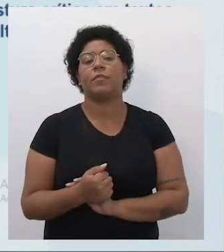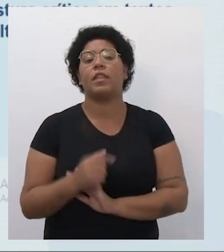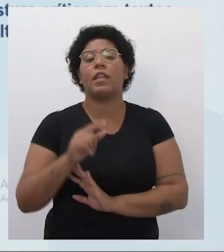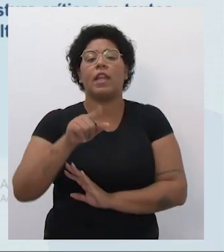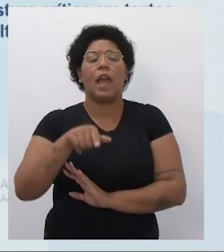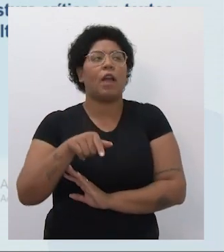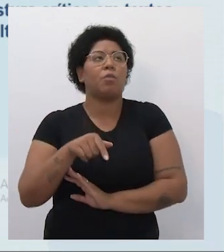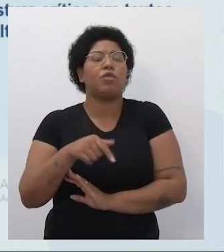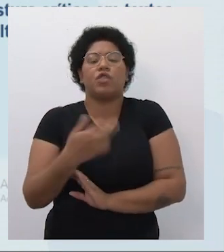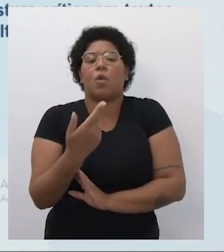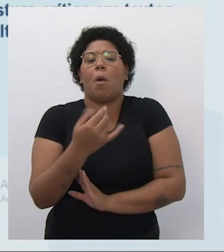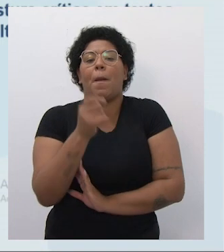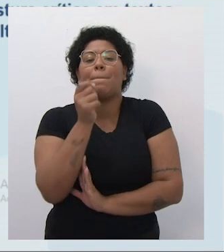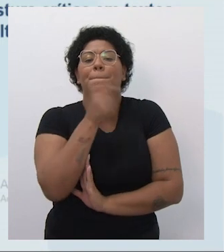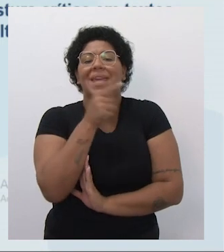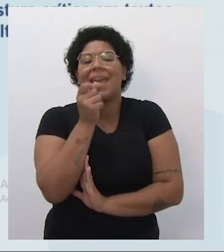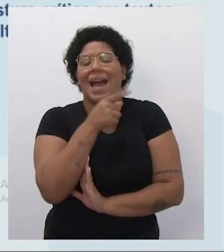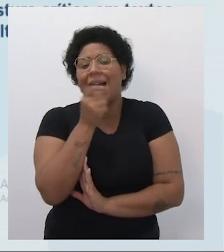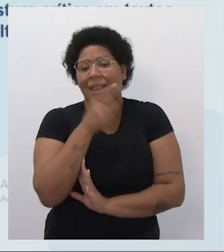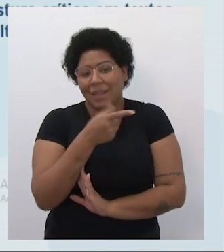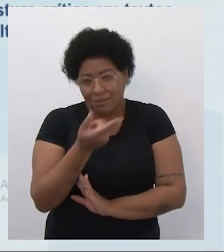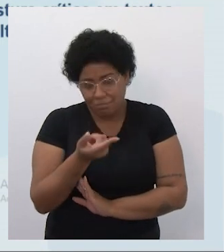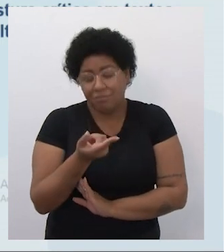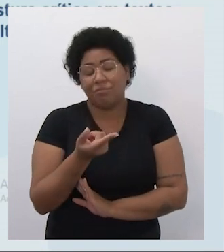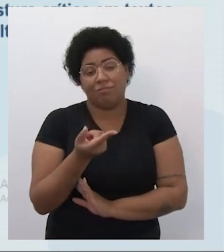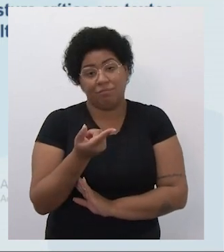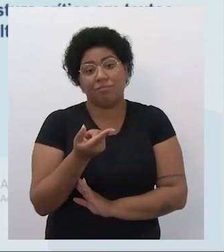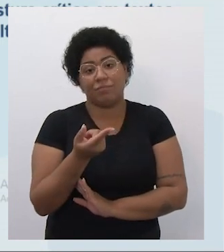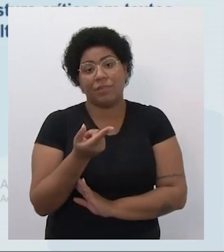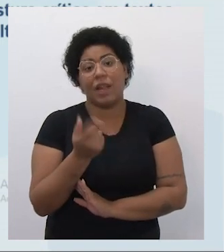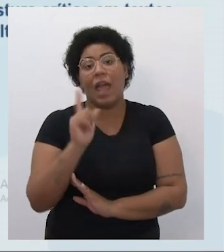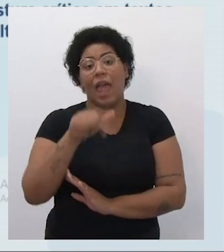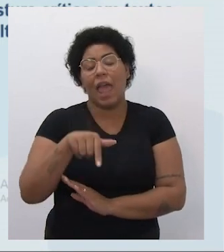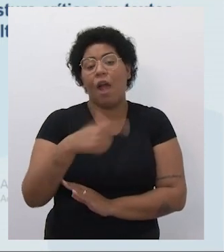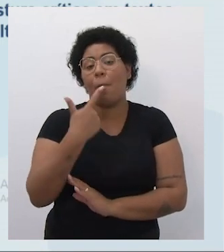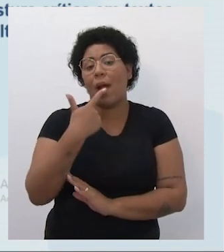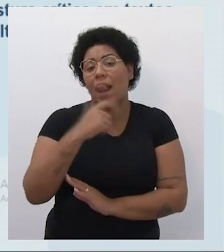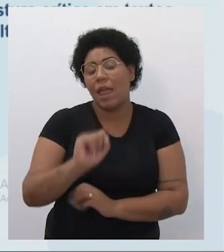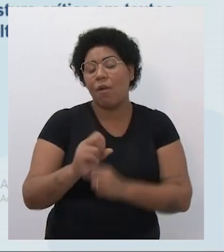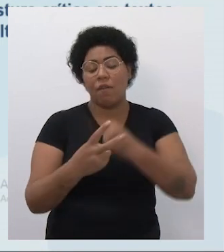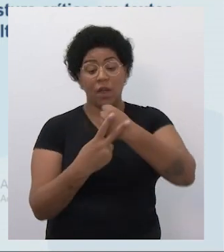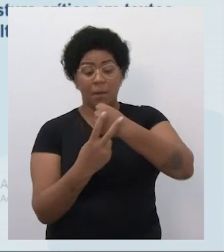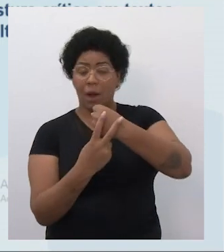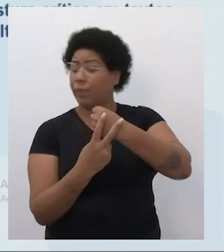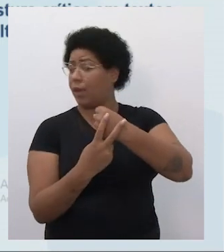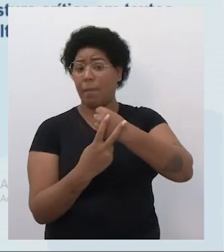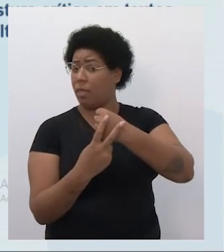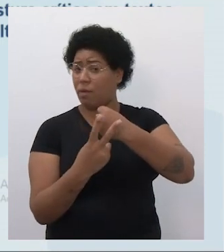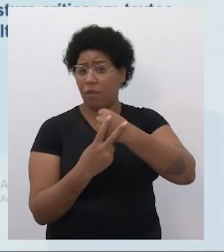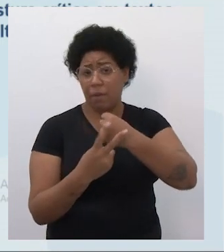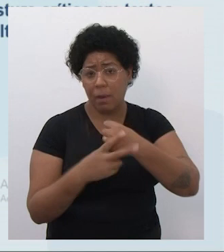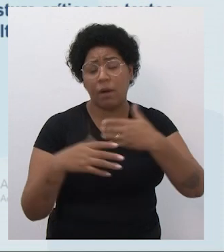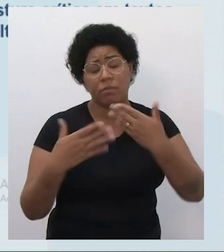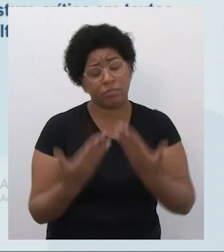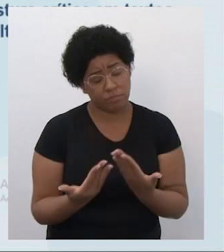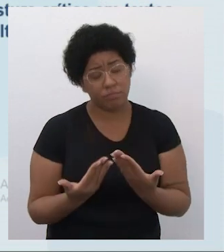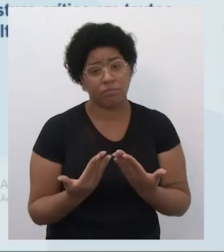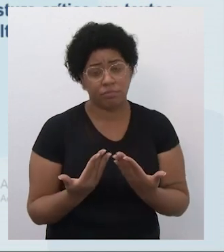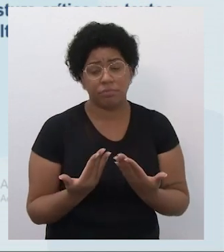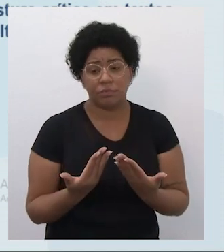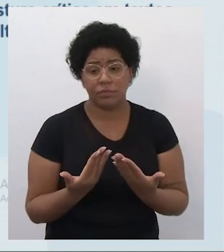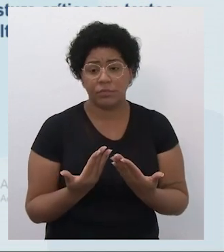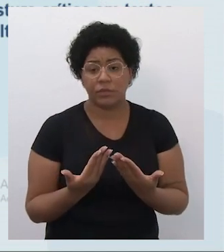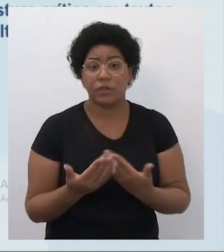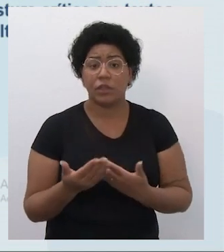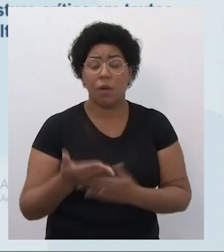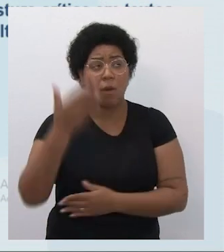ironia, que está composta por elementos, por linguagens verbais e não verbais, vai exigir de mim, provavelmente, para